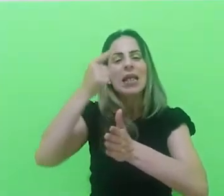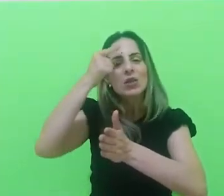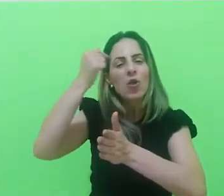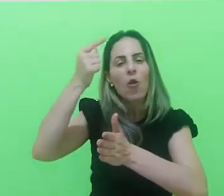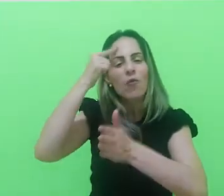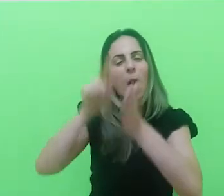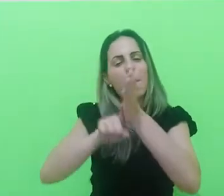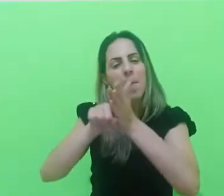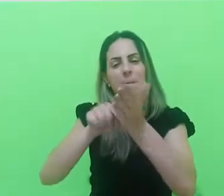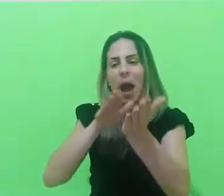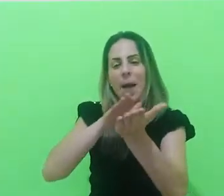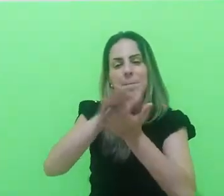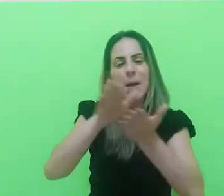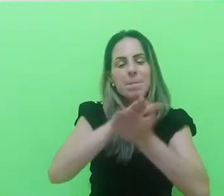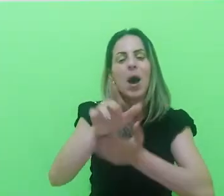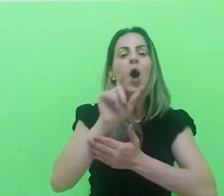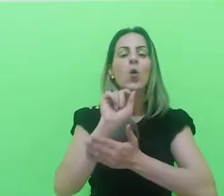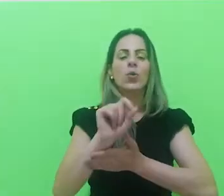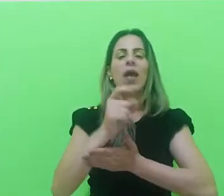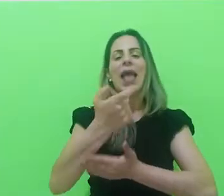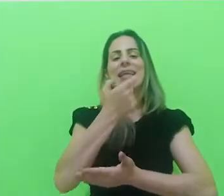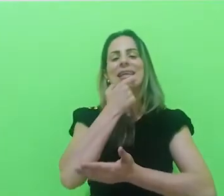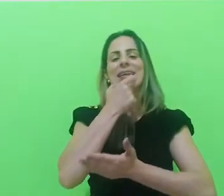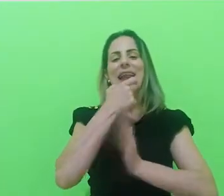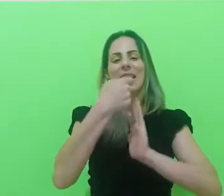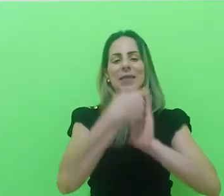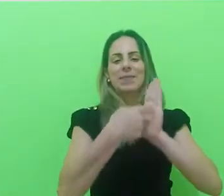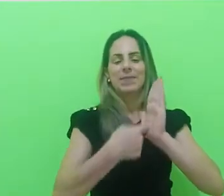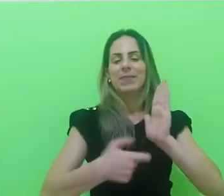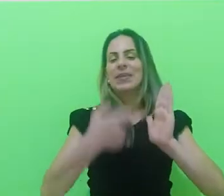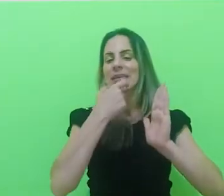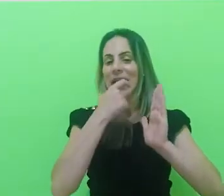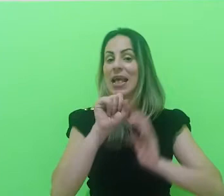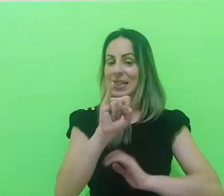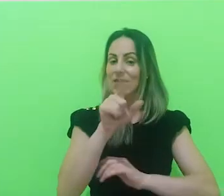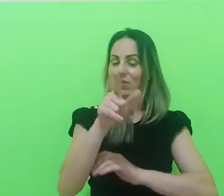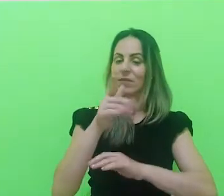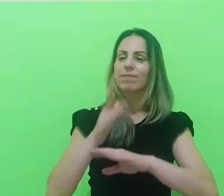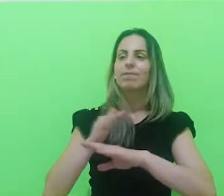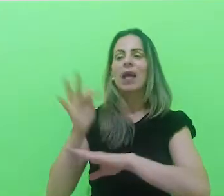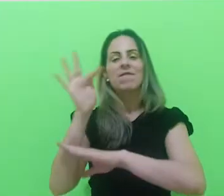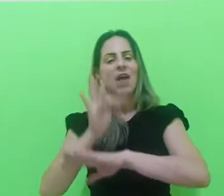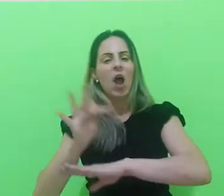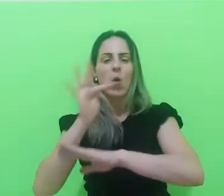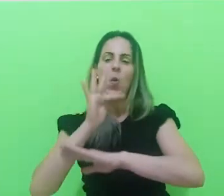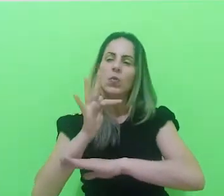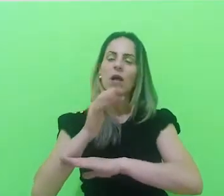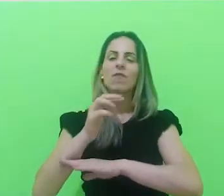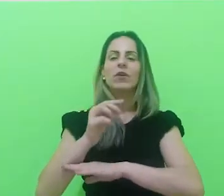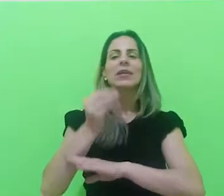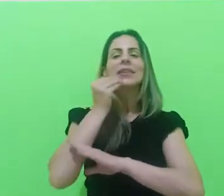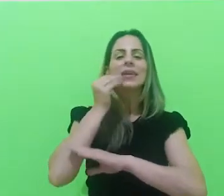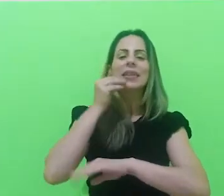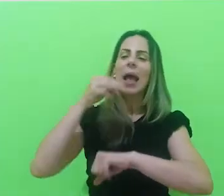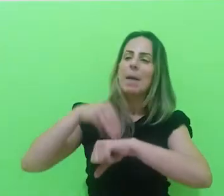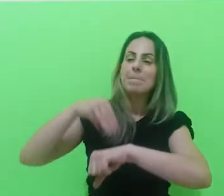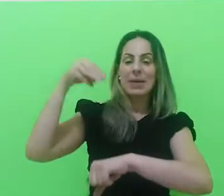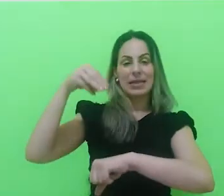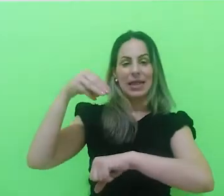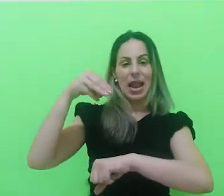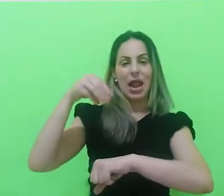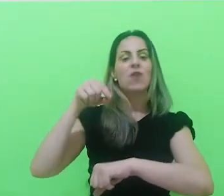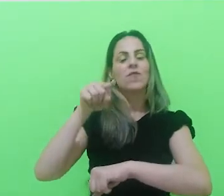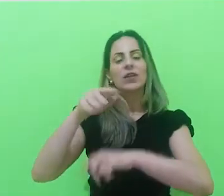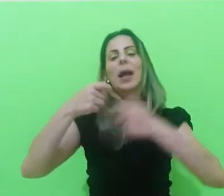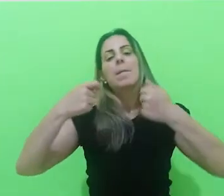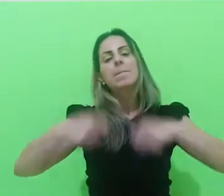toda publicação é feita em inglês. Então, quando você vai fazer uma faculdade e de repente você vai tentar o seu mestrado logo depois, você